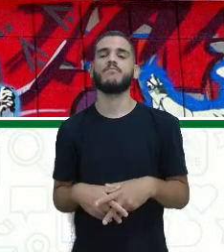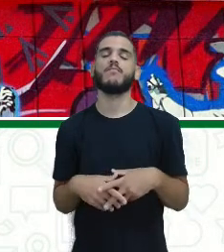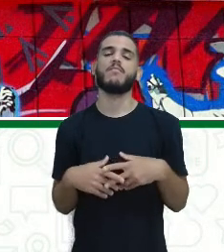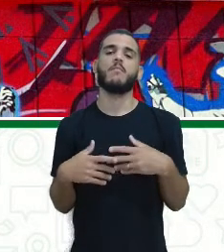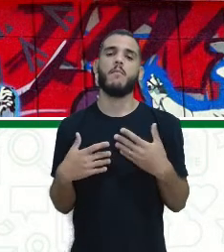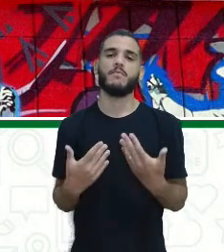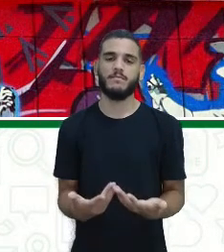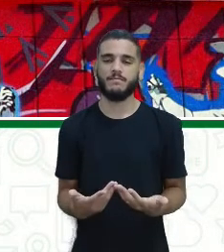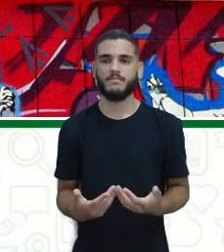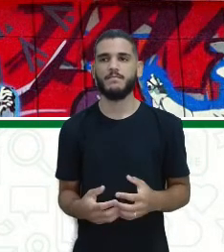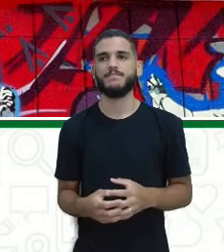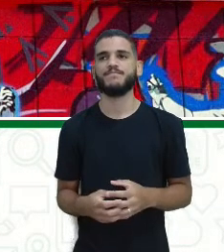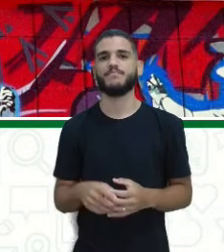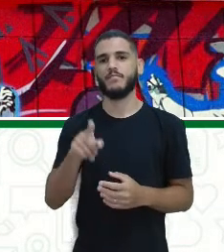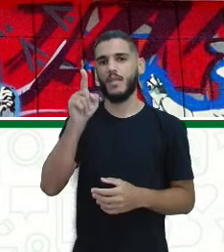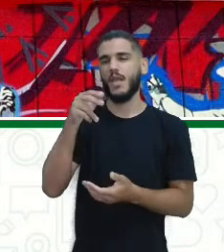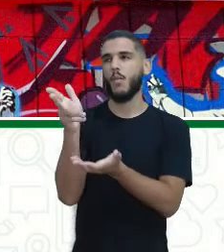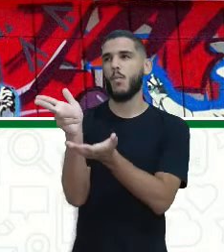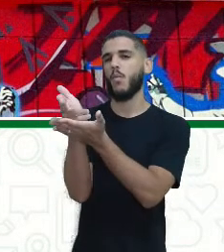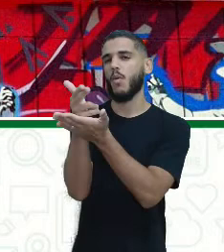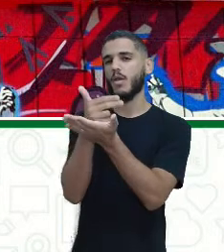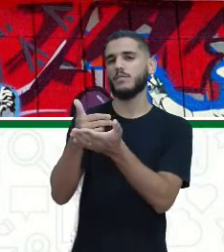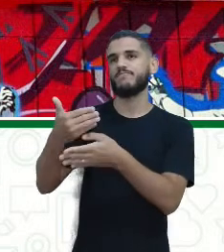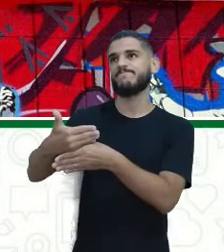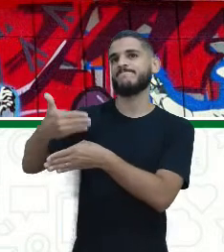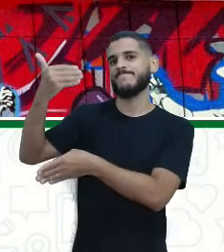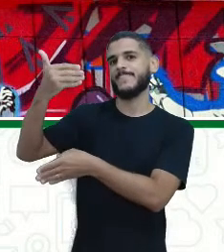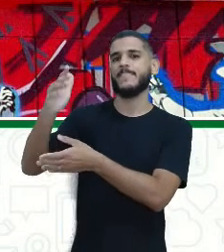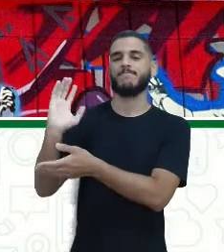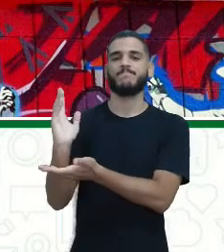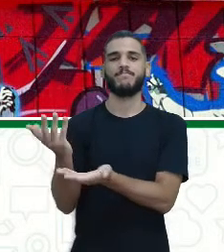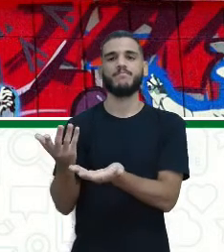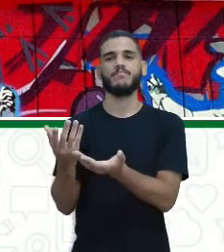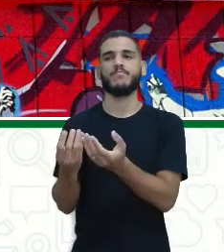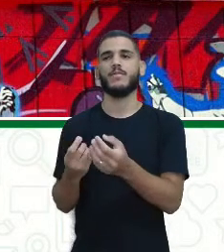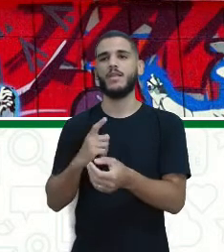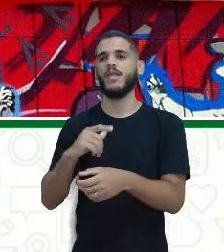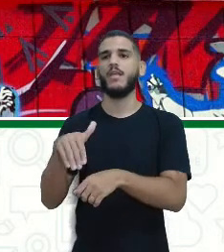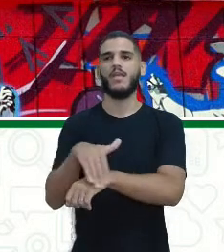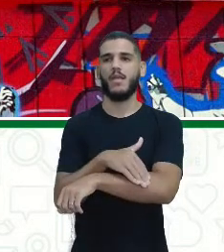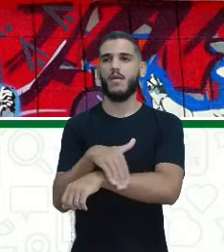é uma pintura feita nas ruas